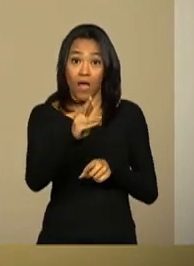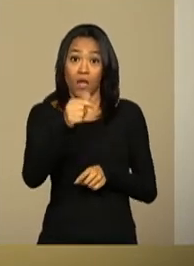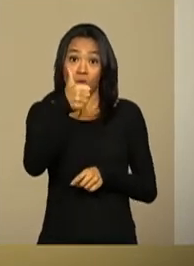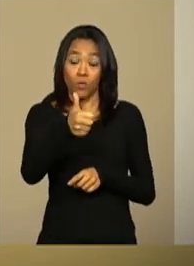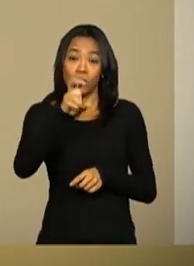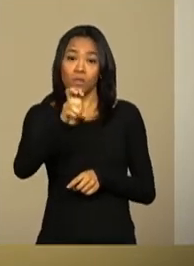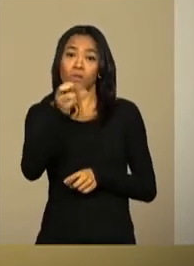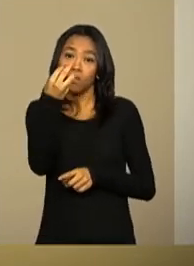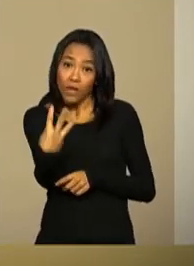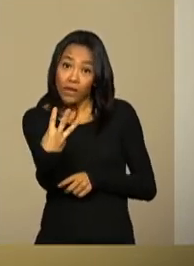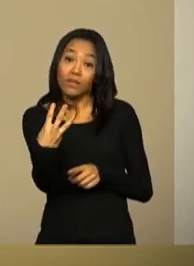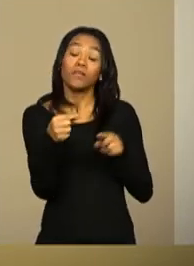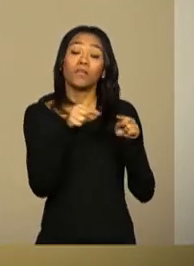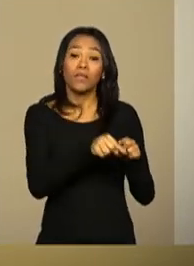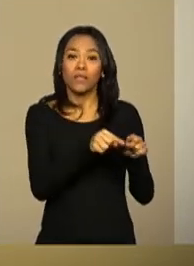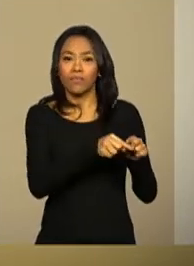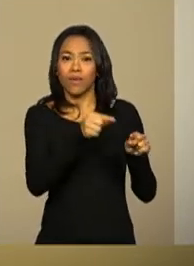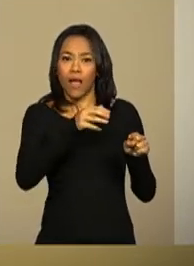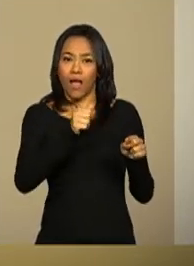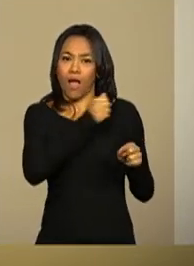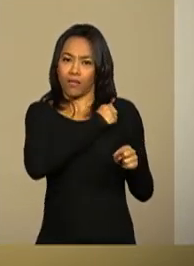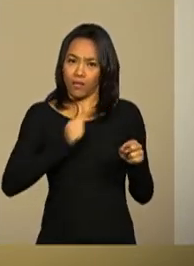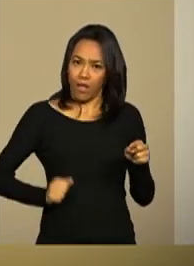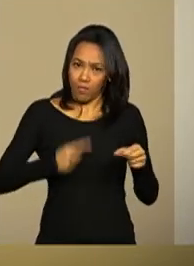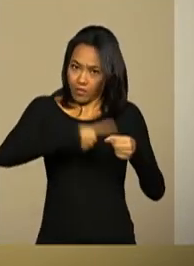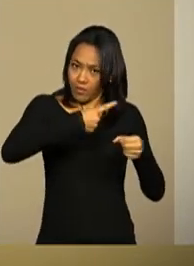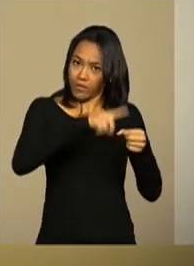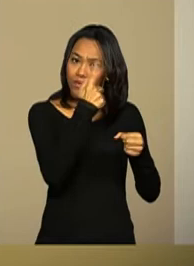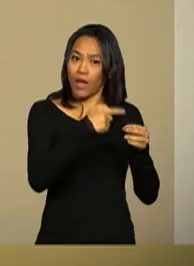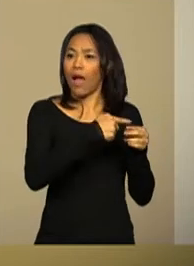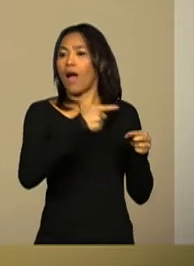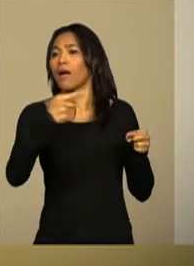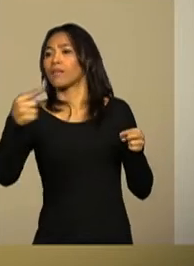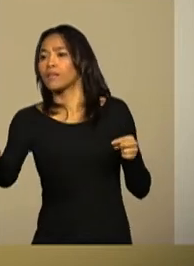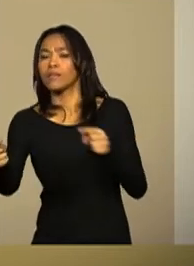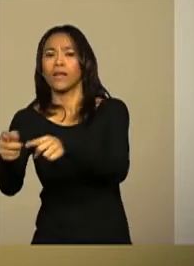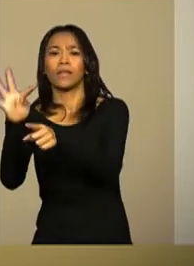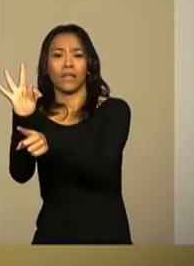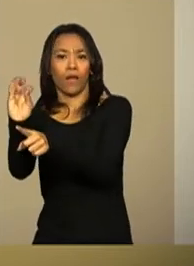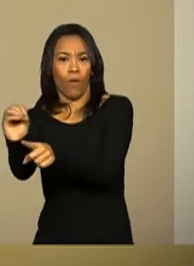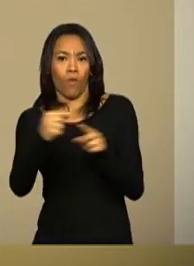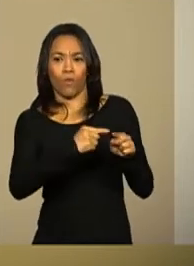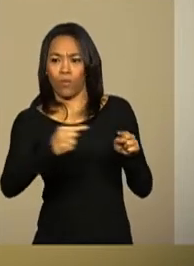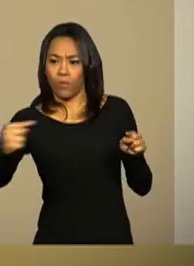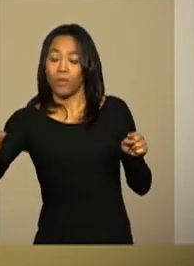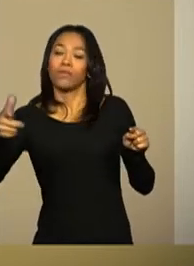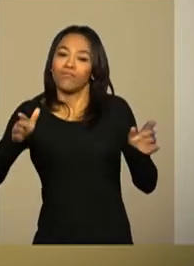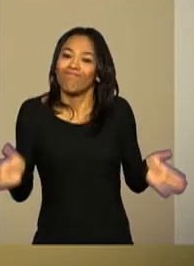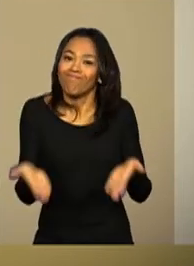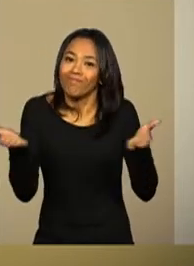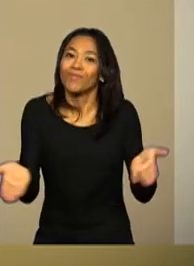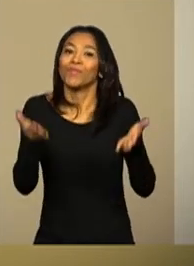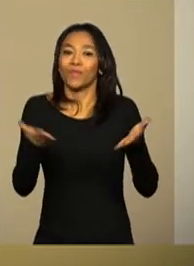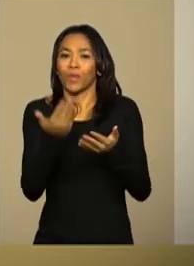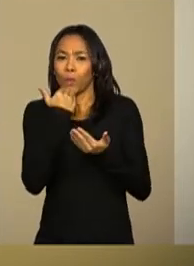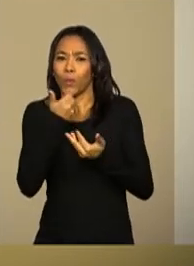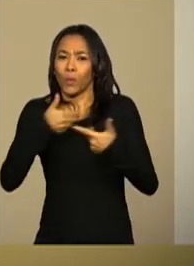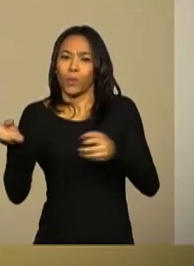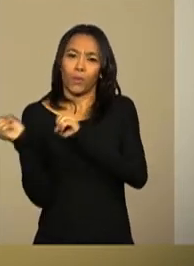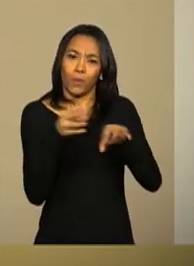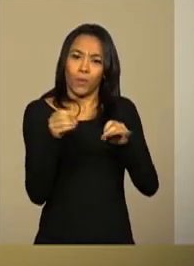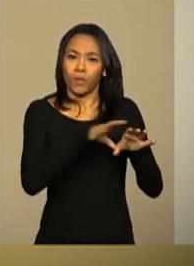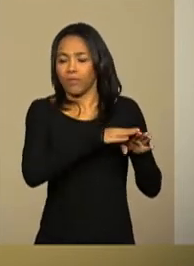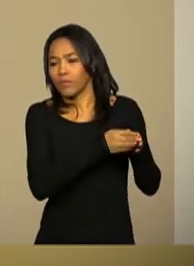br-153 que liga a la Police Aliança do Tocantins mais o impulso ao transporte das safras do